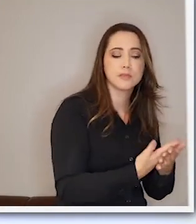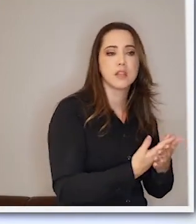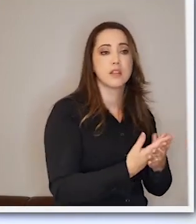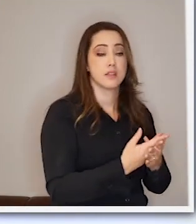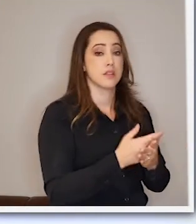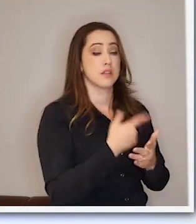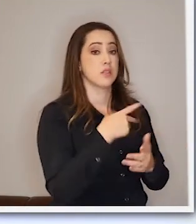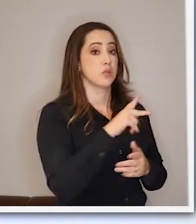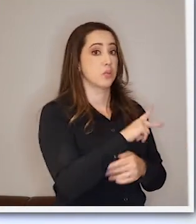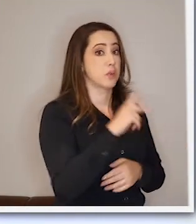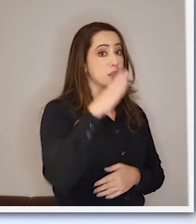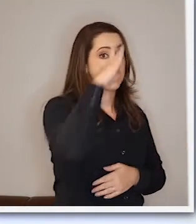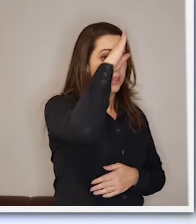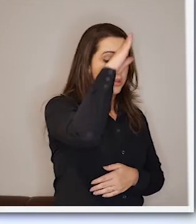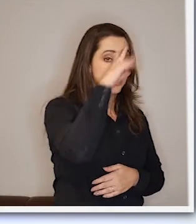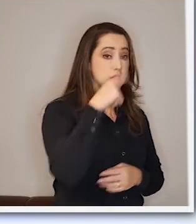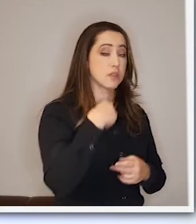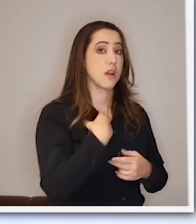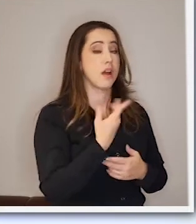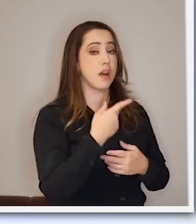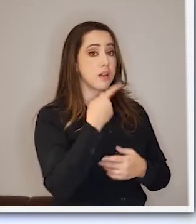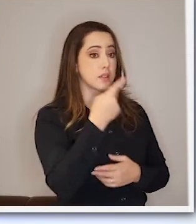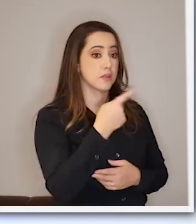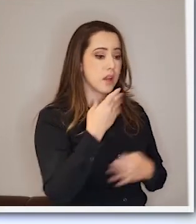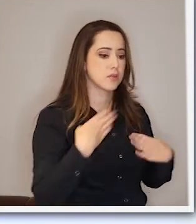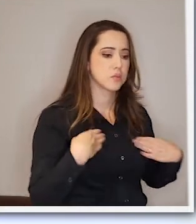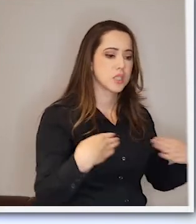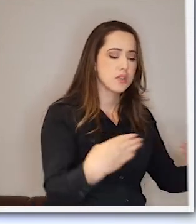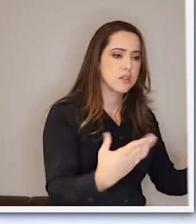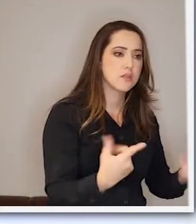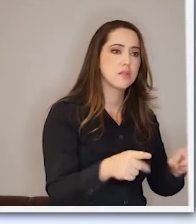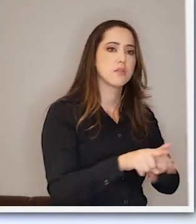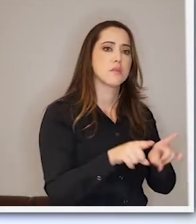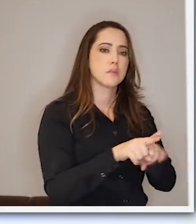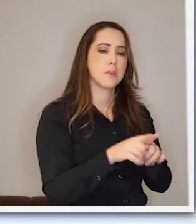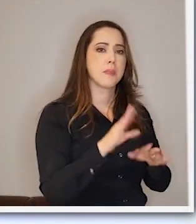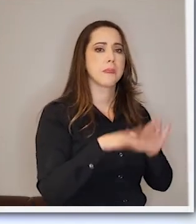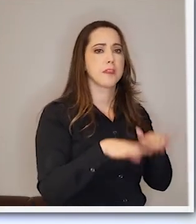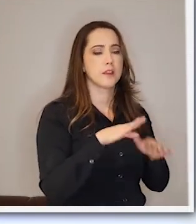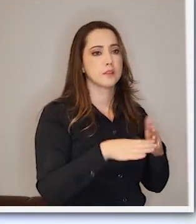outro colega, e nós começamos a realizar o trabalho de interpretação das falas do